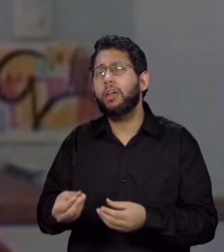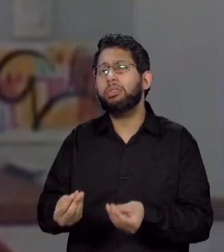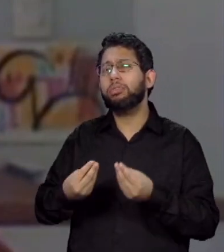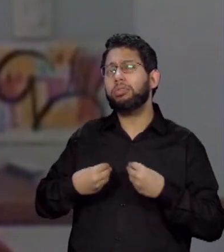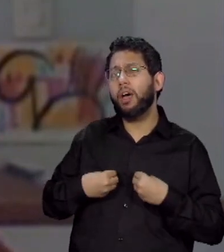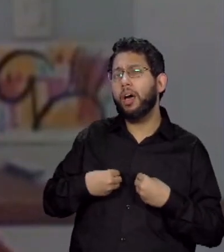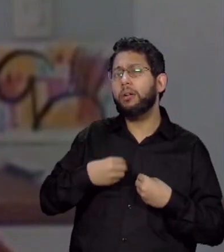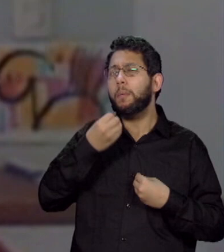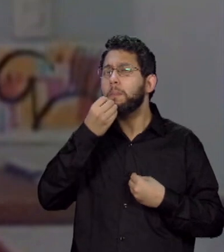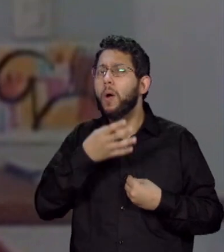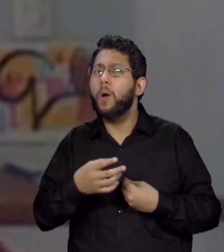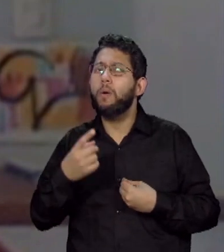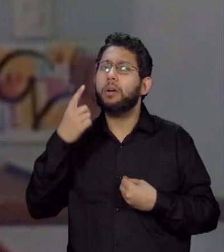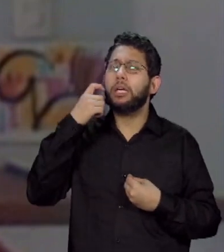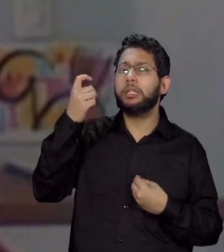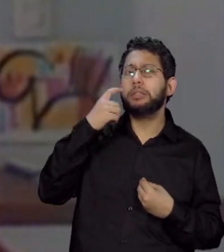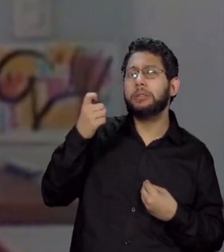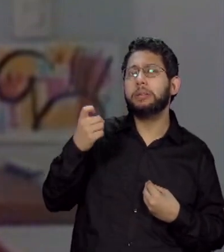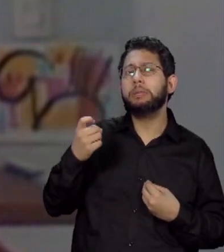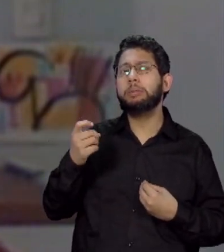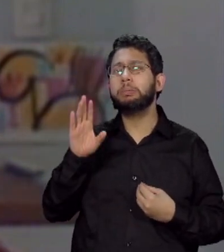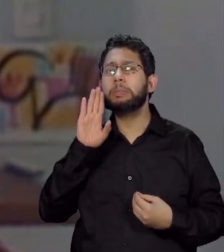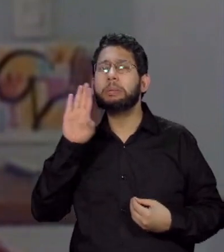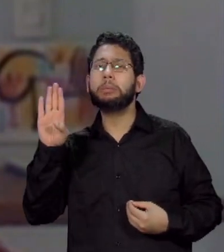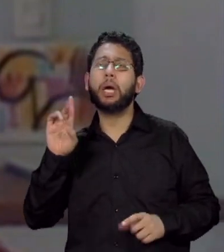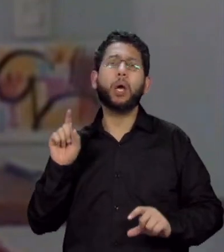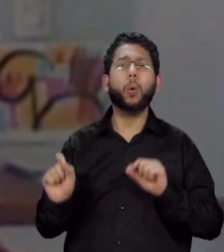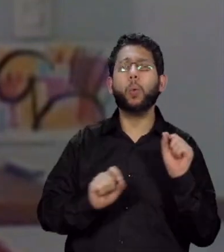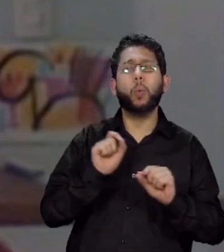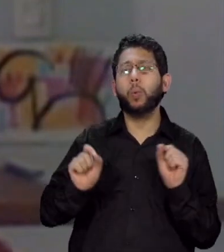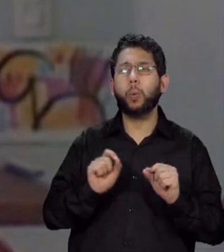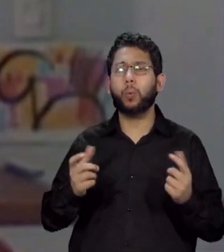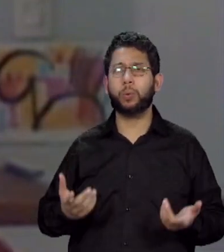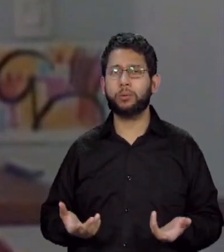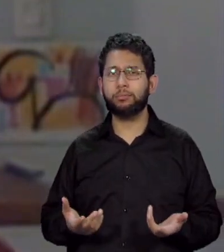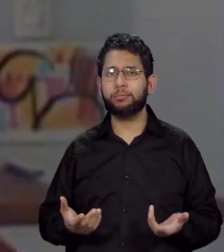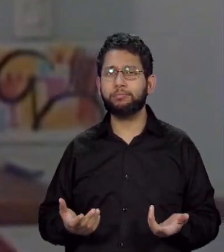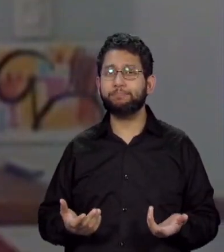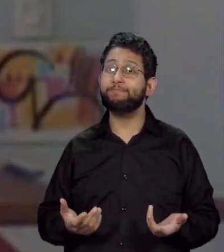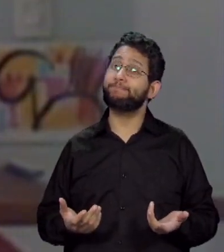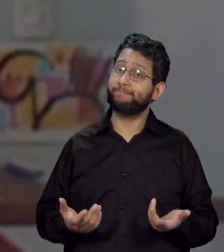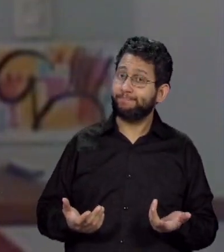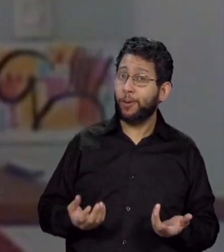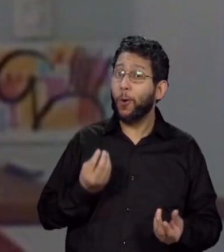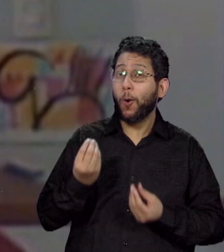cursos de formação podem dar ferramentas para se contar uma boa história ou a criatividade é nata?